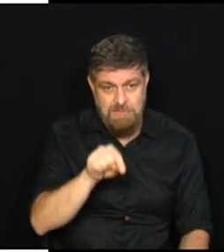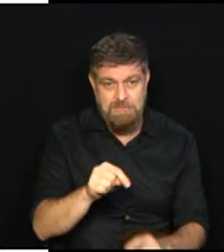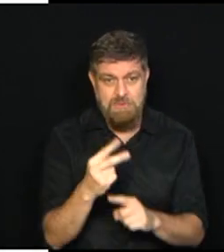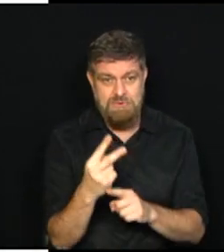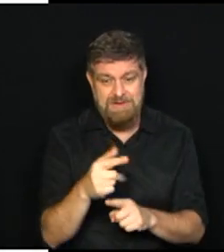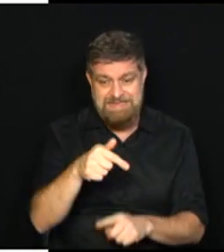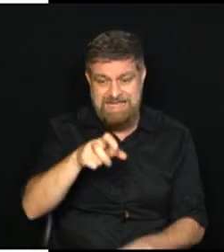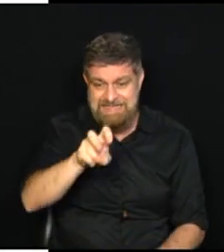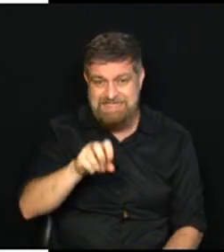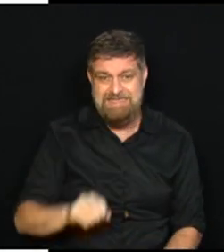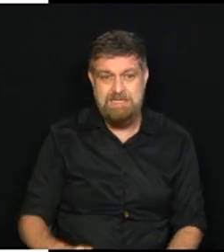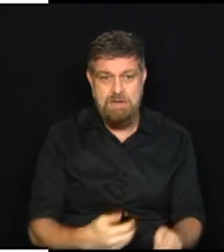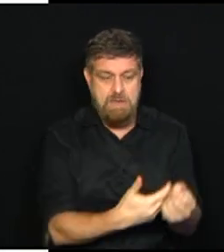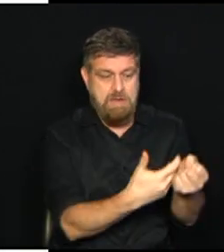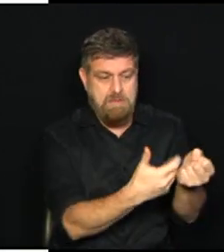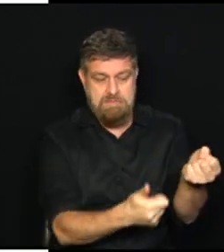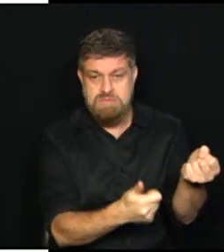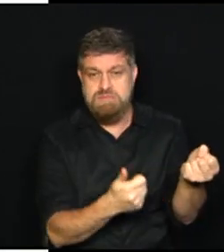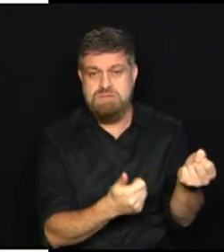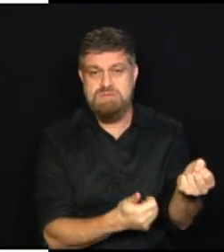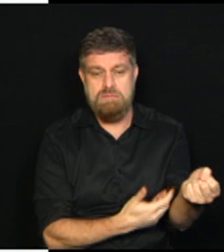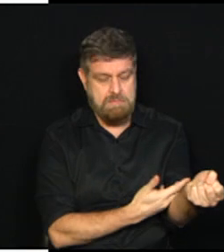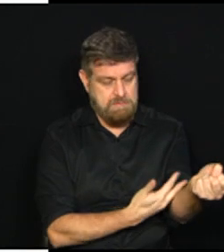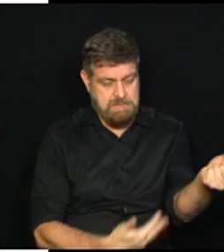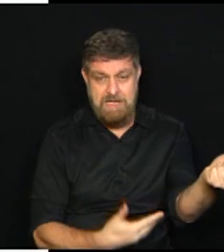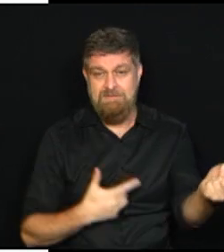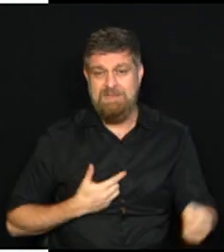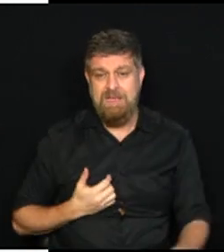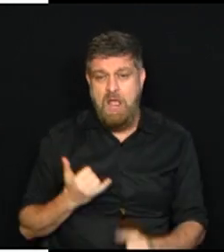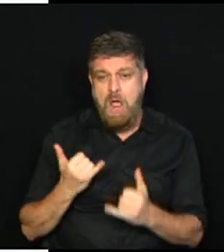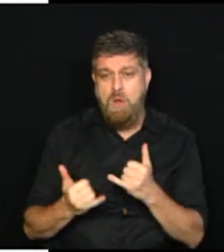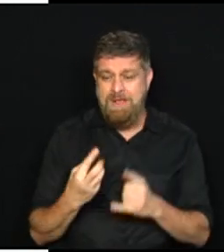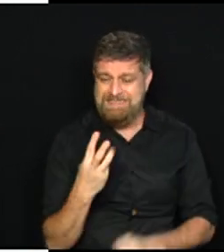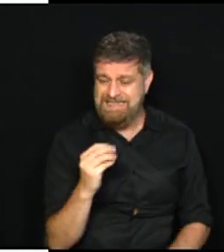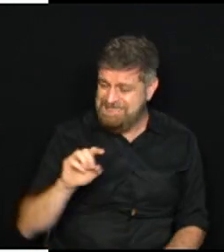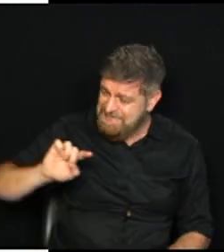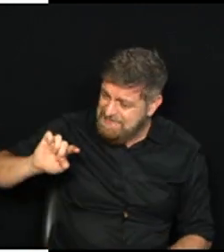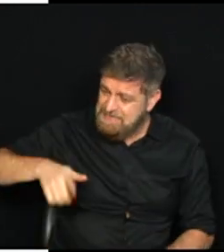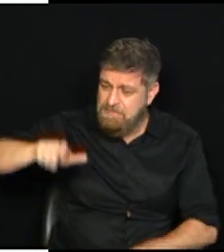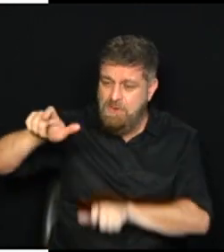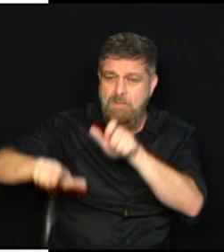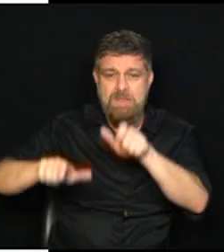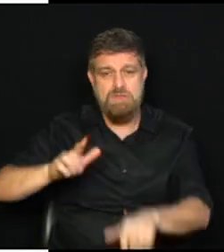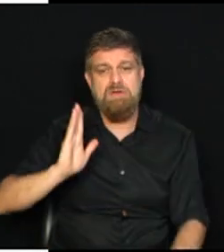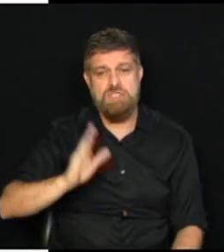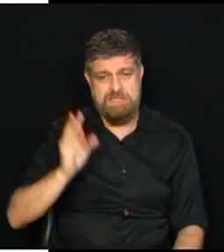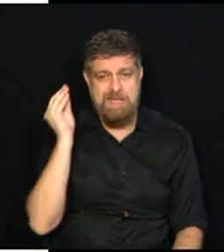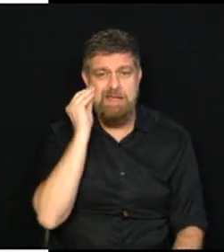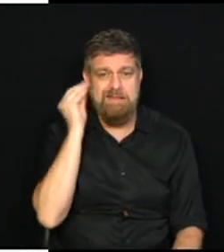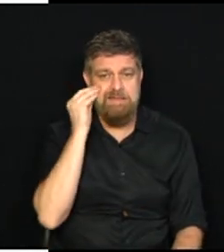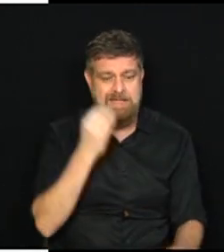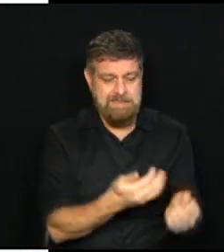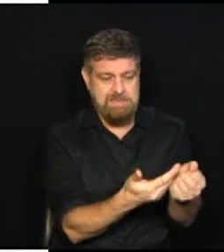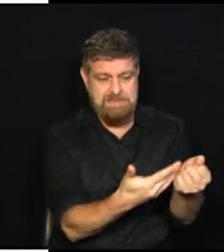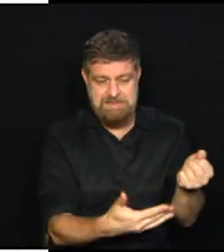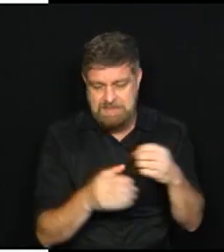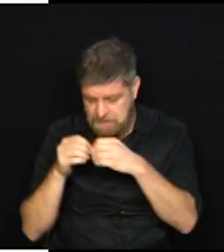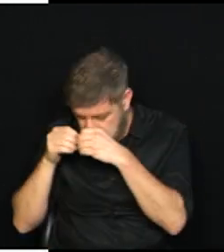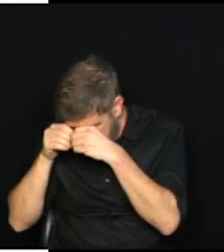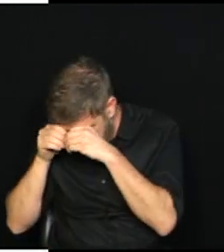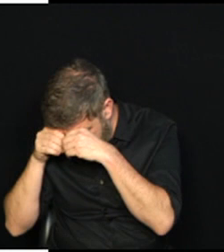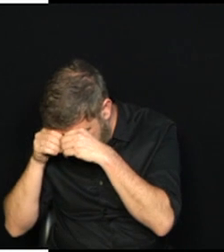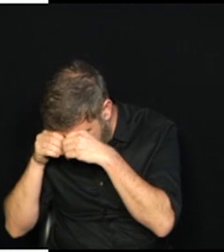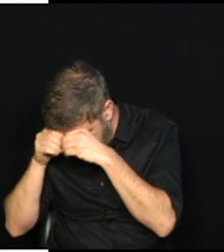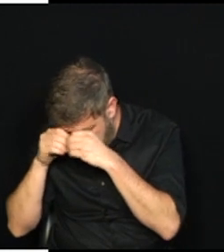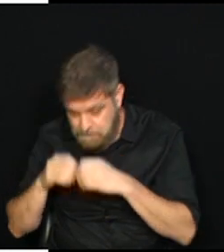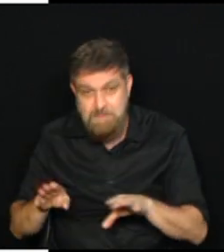288.275 testes PCR, quase 300 mil pessoas foram testadas. Uma outra forma,